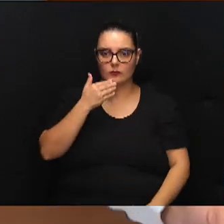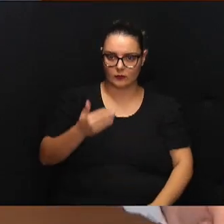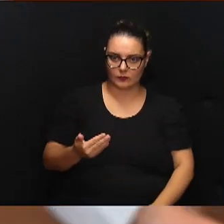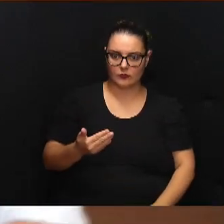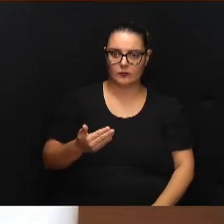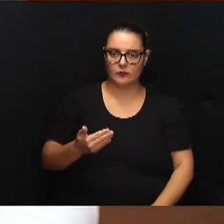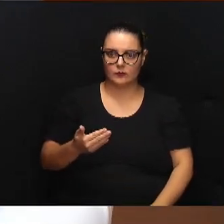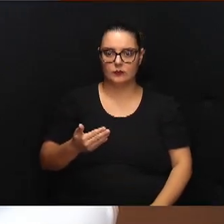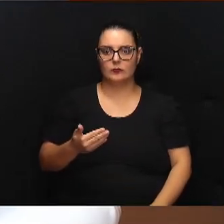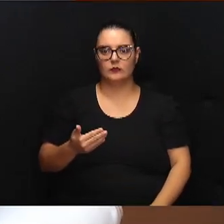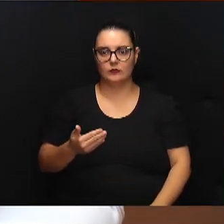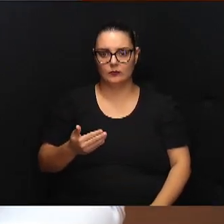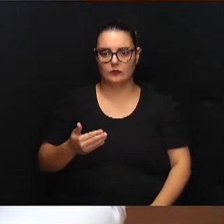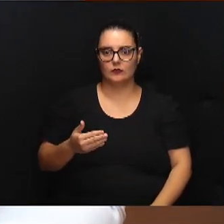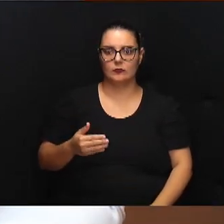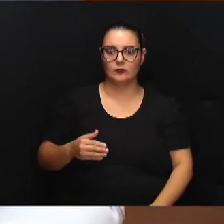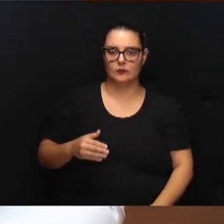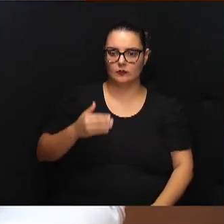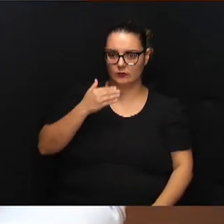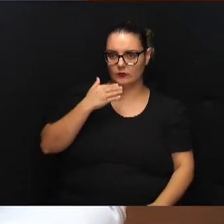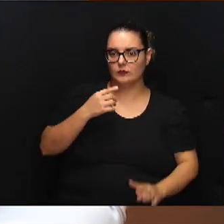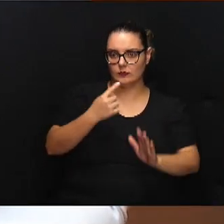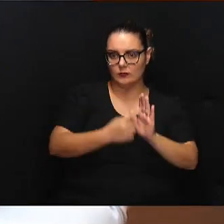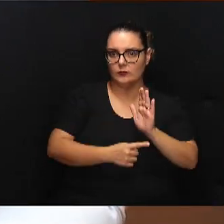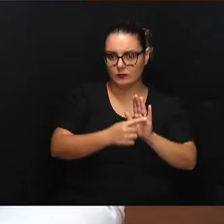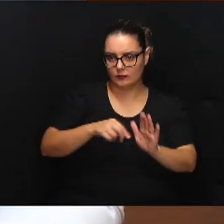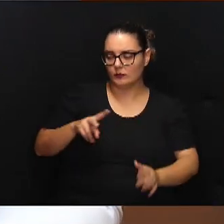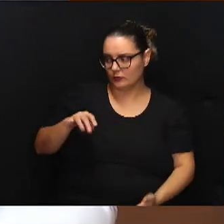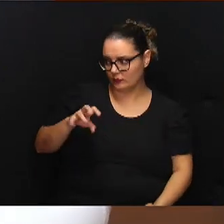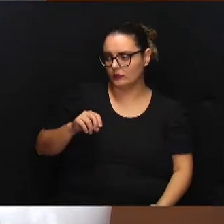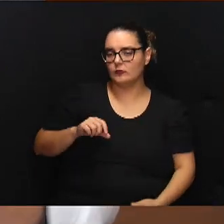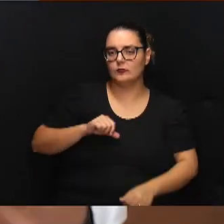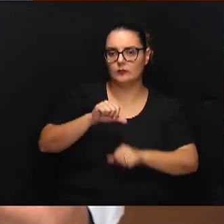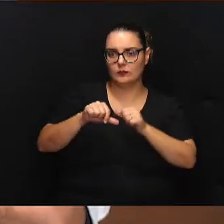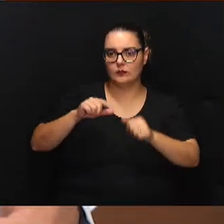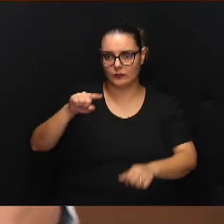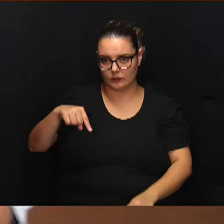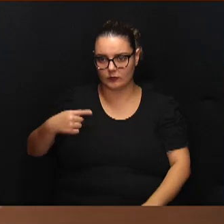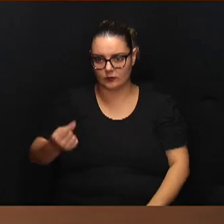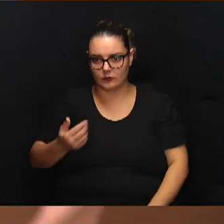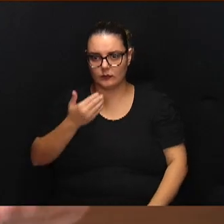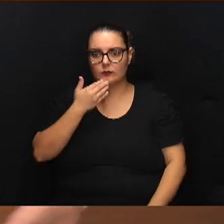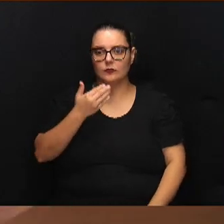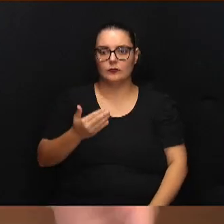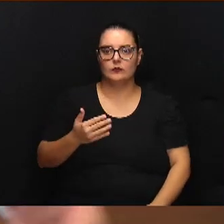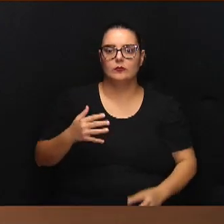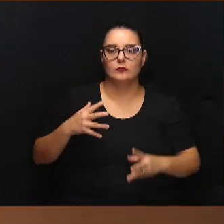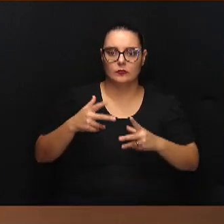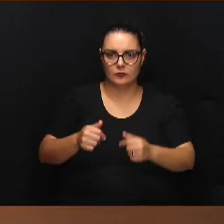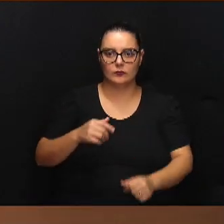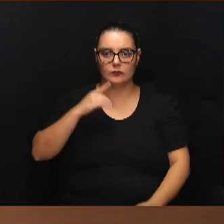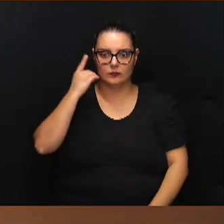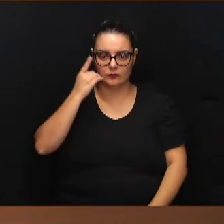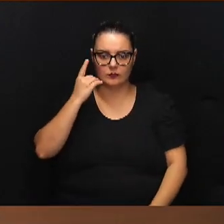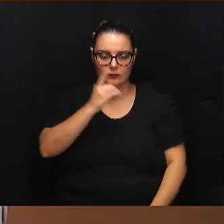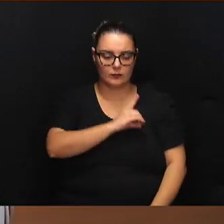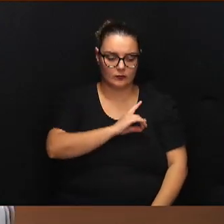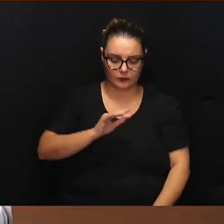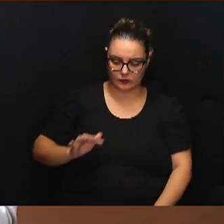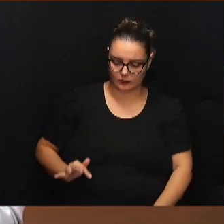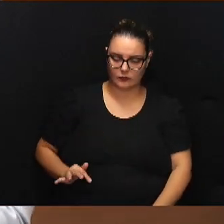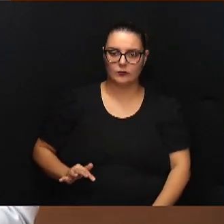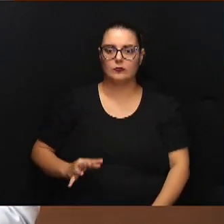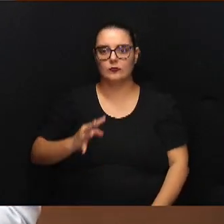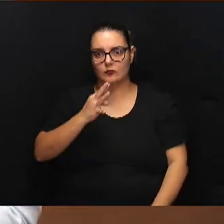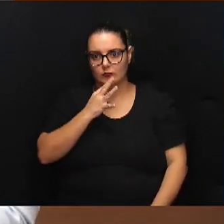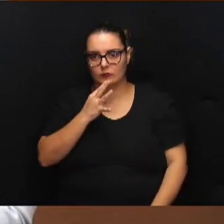que derrubem esse veto. Vocês falaram que foi adiado, mas a gente vai pedir para todos os deputados federais que